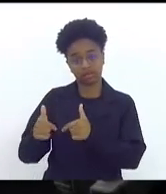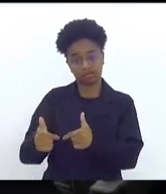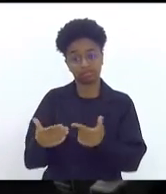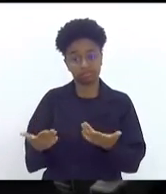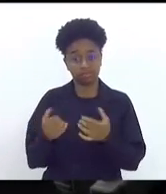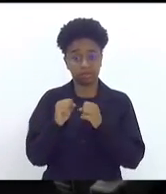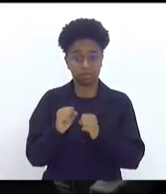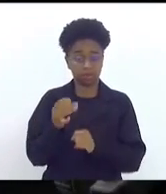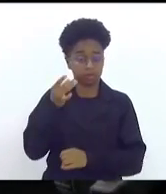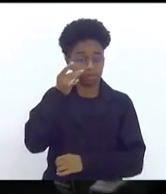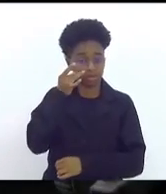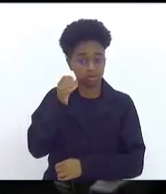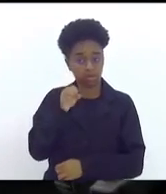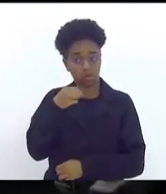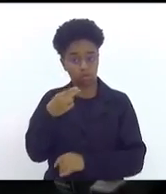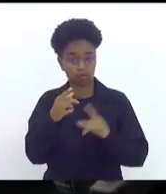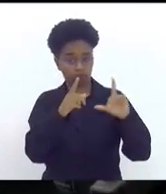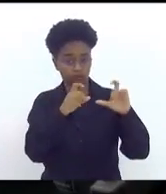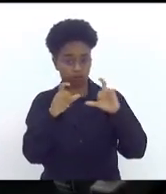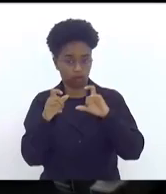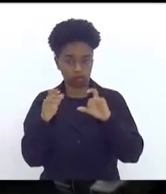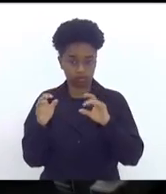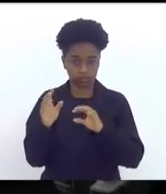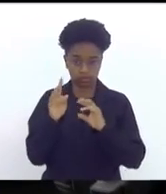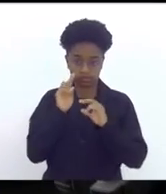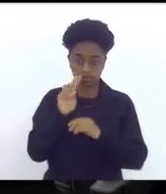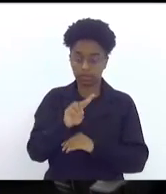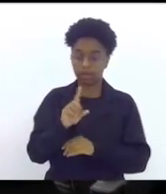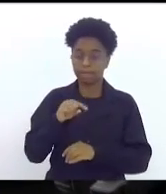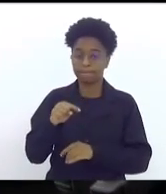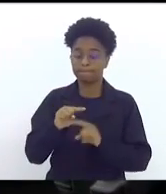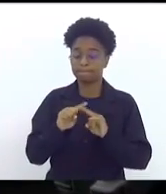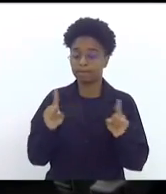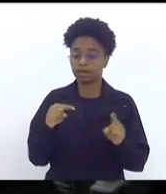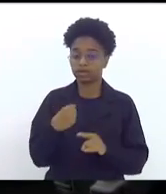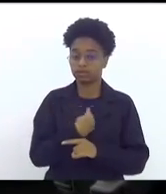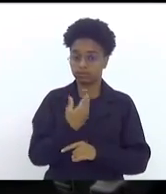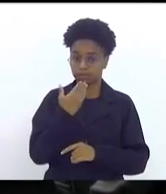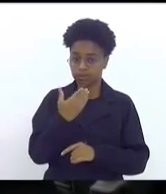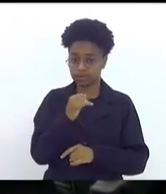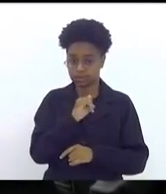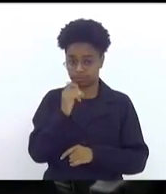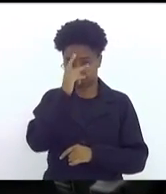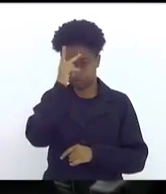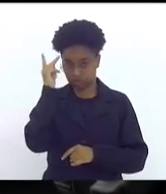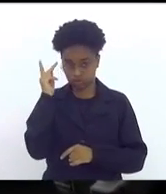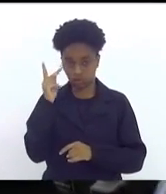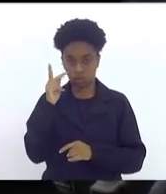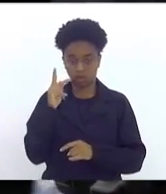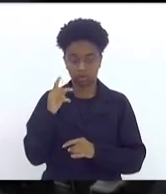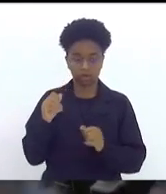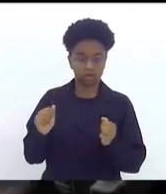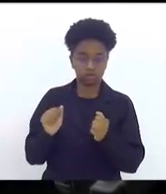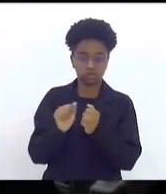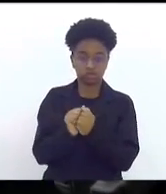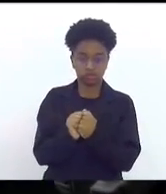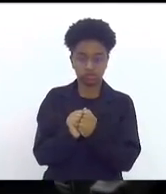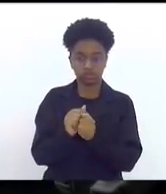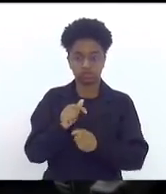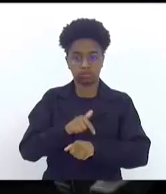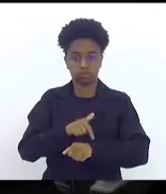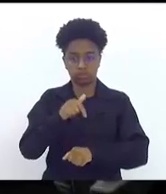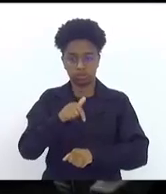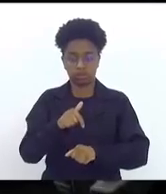ser presencial ou fotográfico. Mas o que a gente pede é que aquela pessoa que presenciou um evento delituoso e tenha visto o